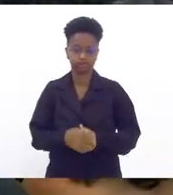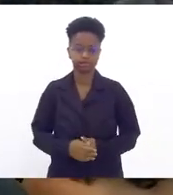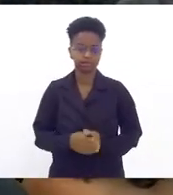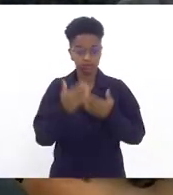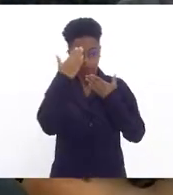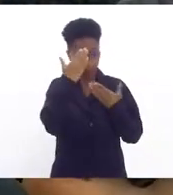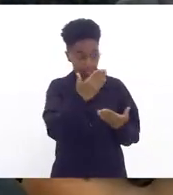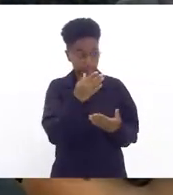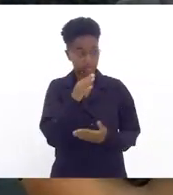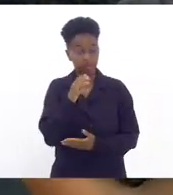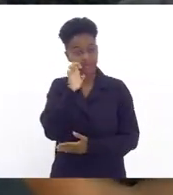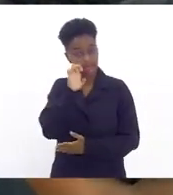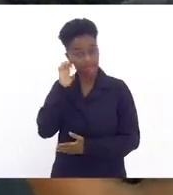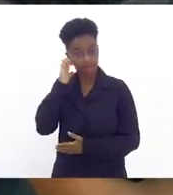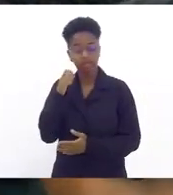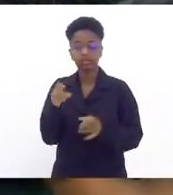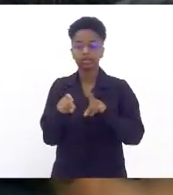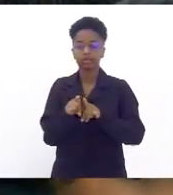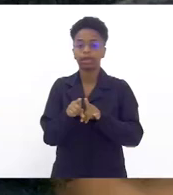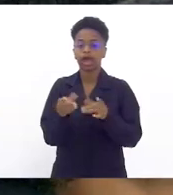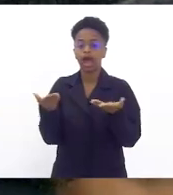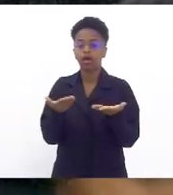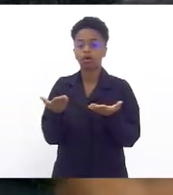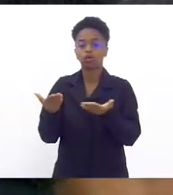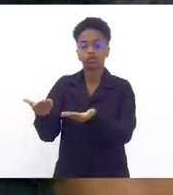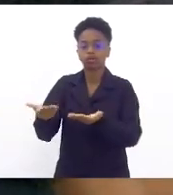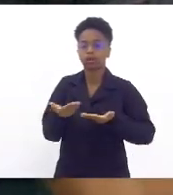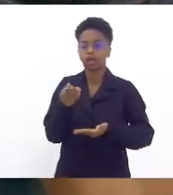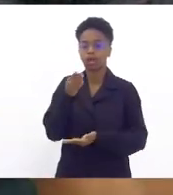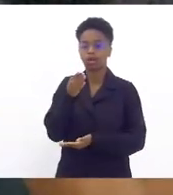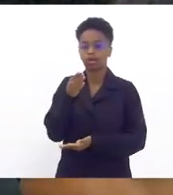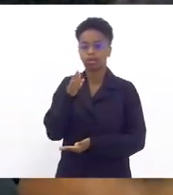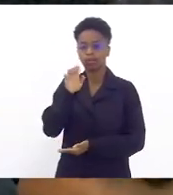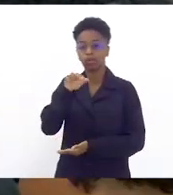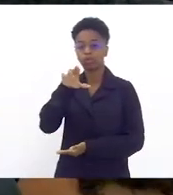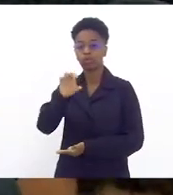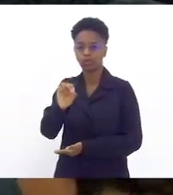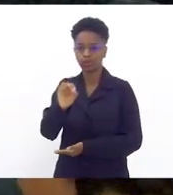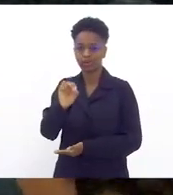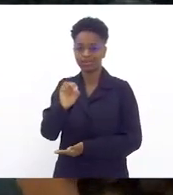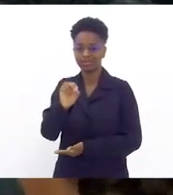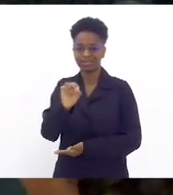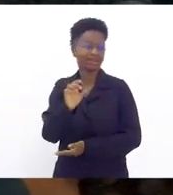deputada Érica takemoto eu vou passar agora fala para o Bruno Gagliasso